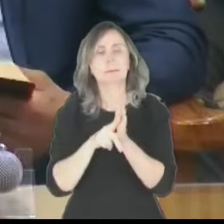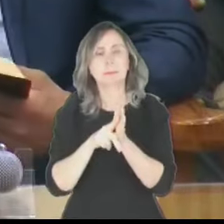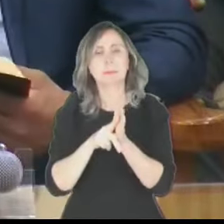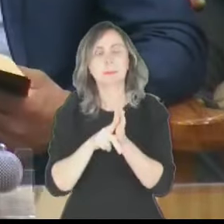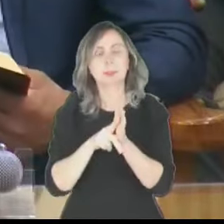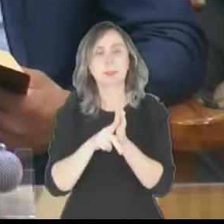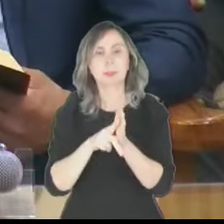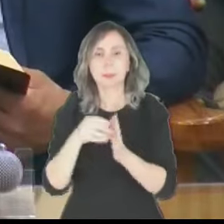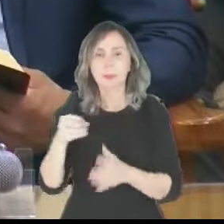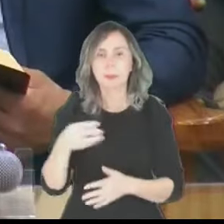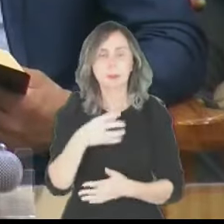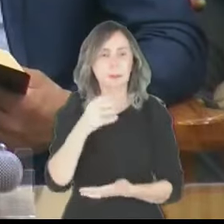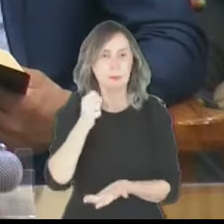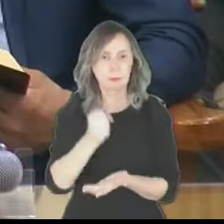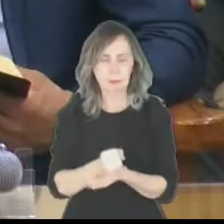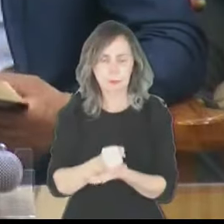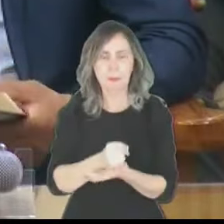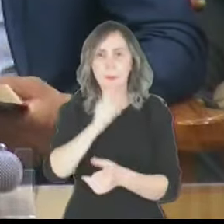Testamento,